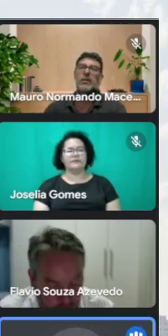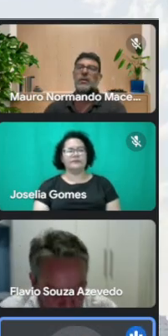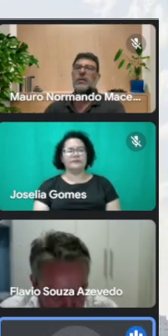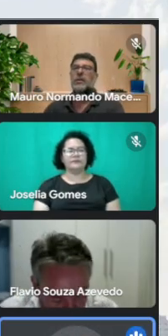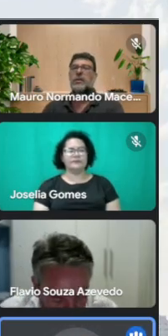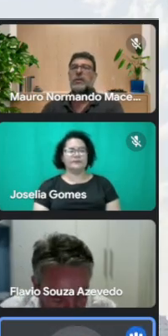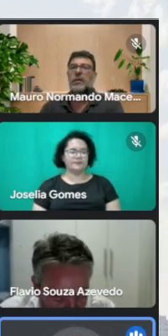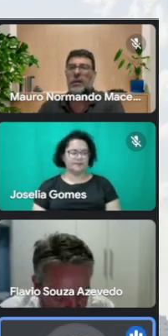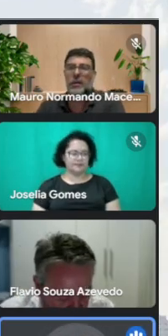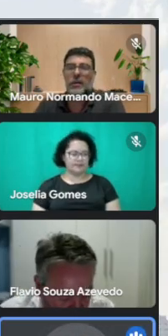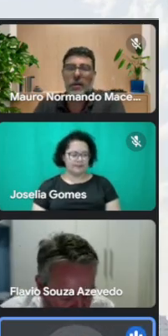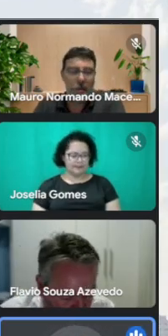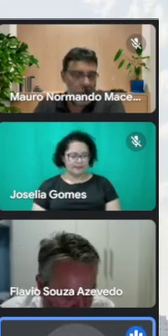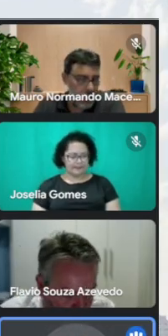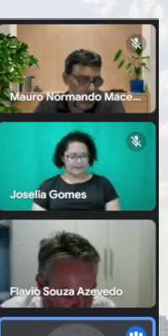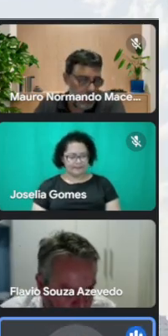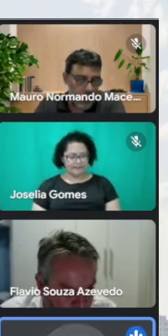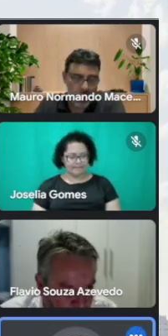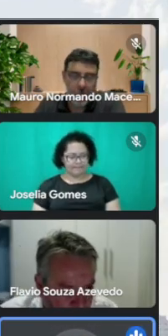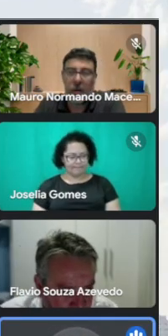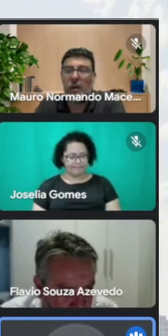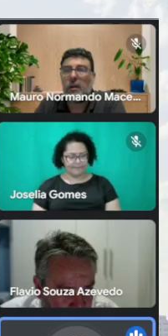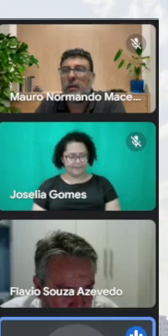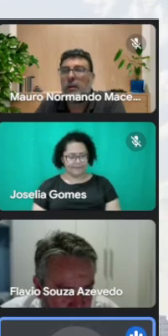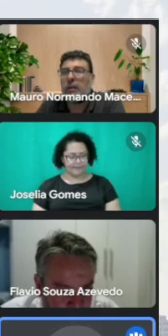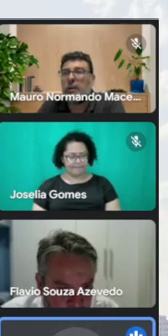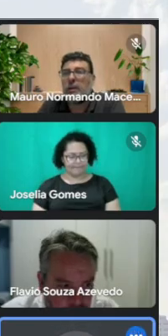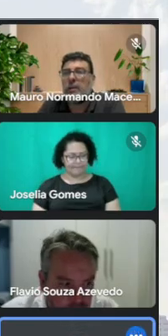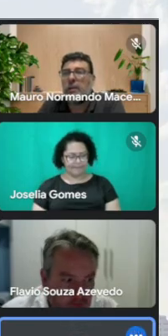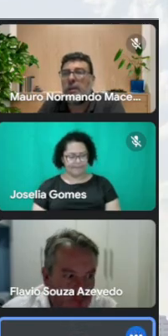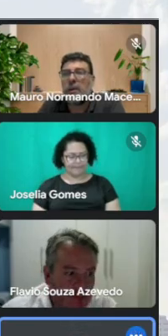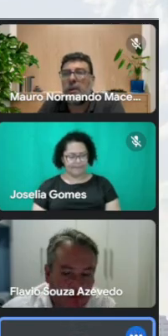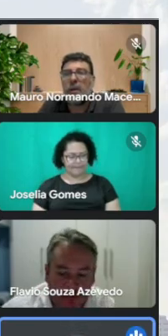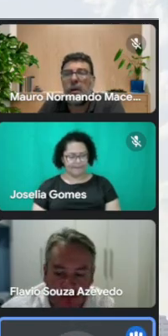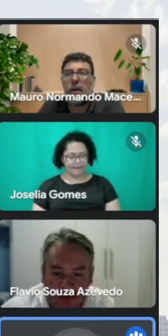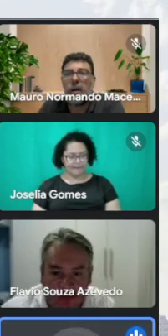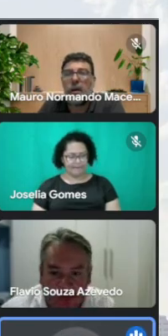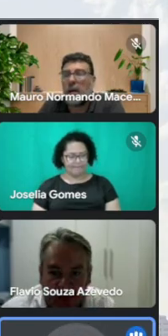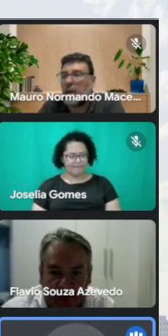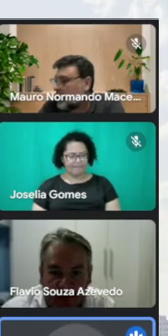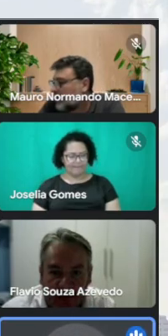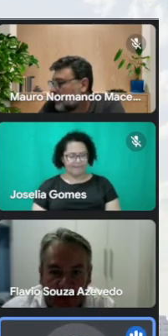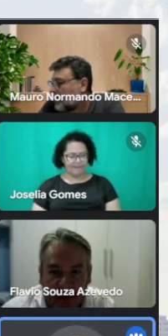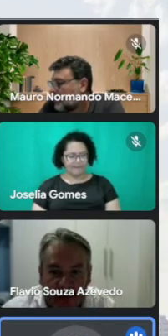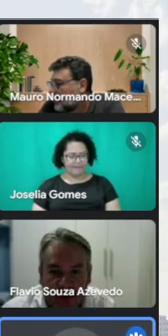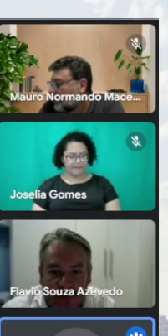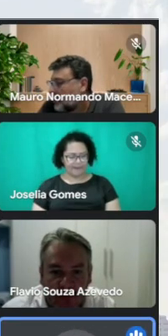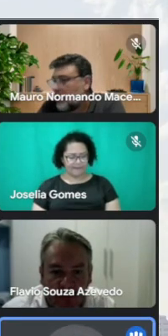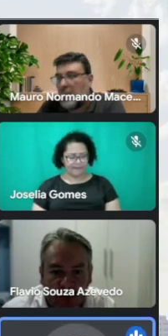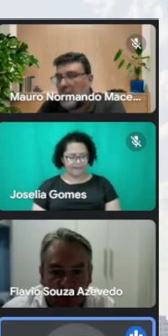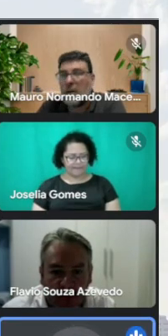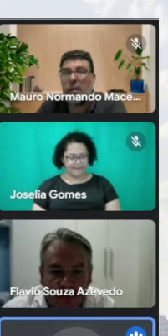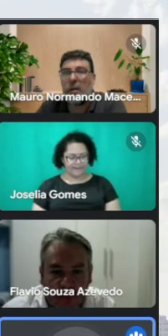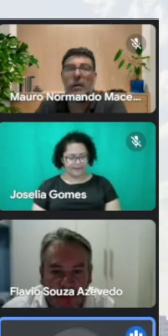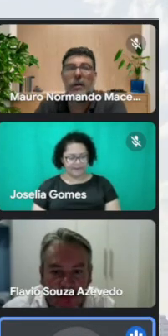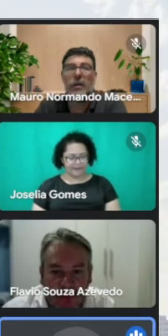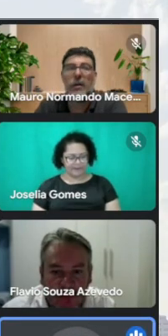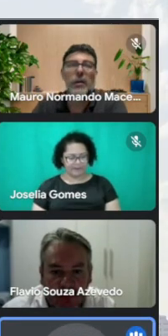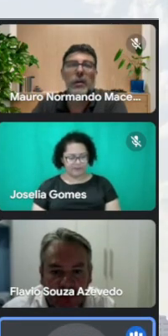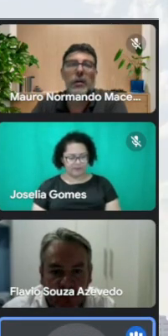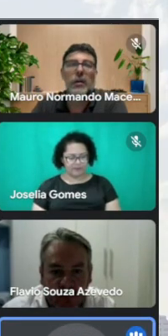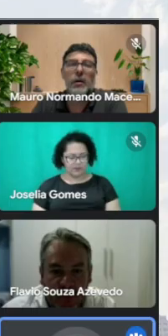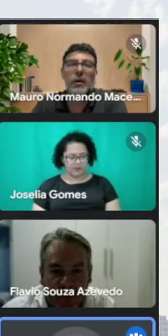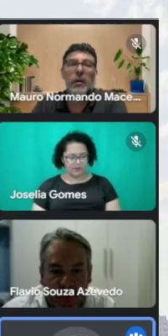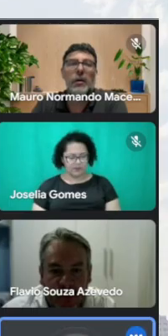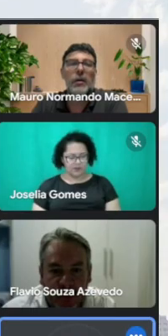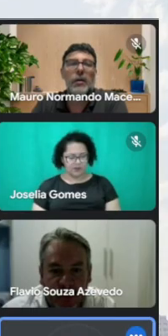caso, existe uma manta impermeabilizante embaixo das britas, mas mesmo assim existe uma questão de contaminação do solo, algo